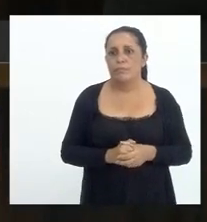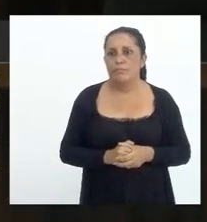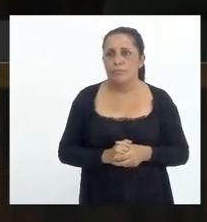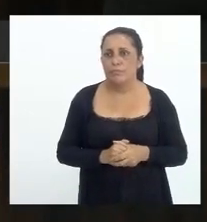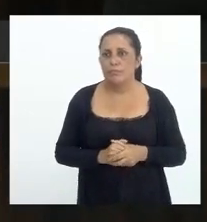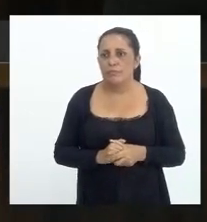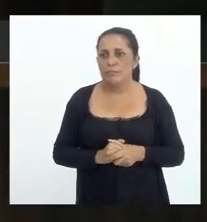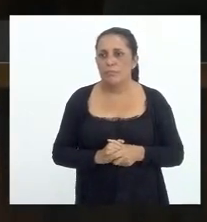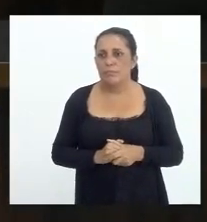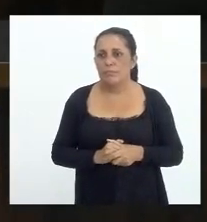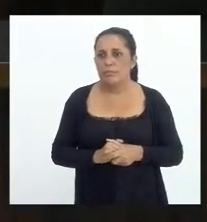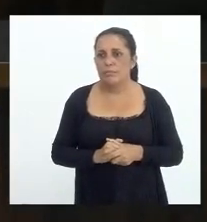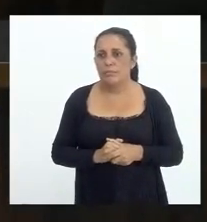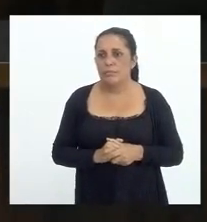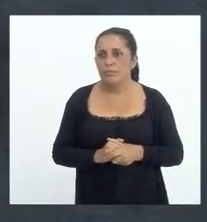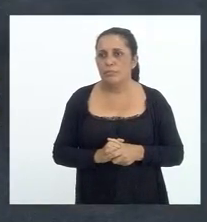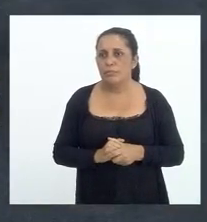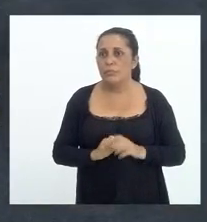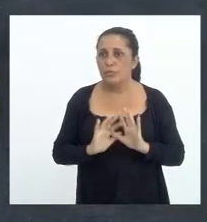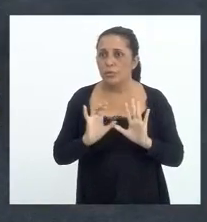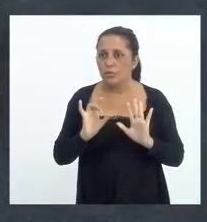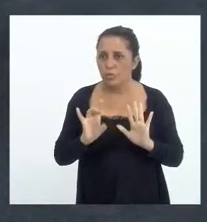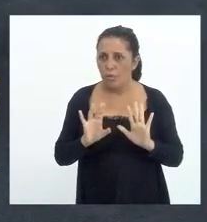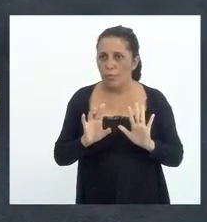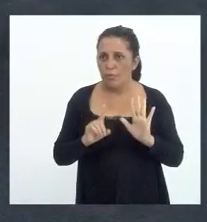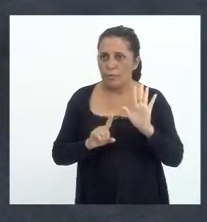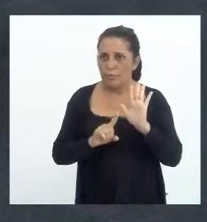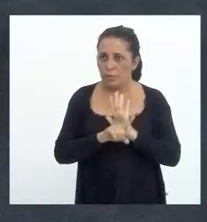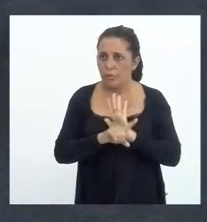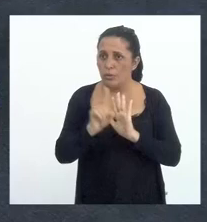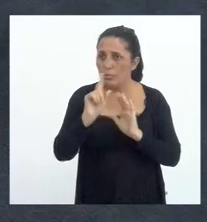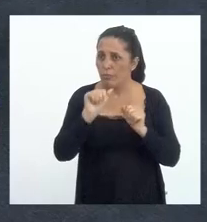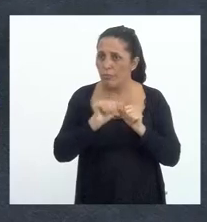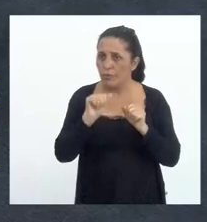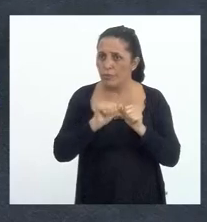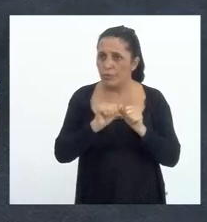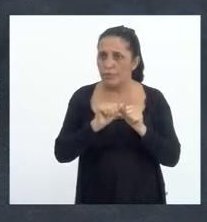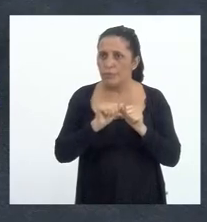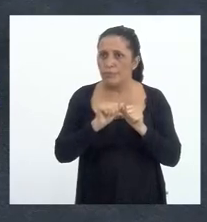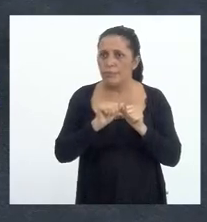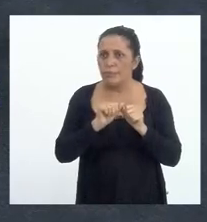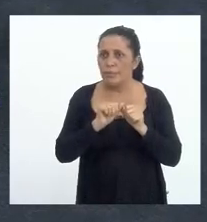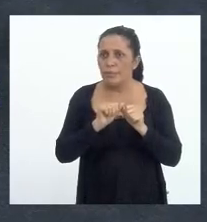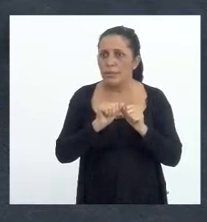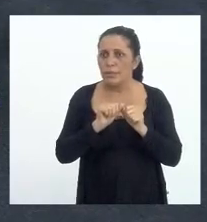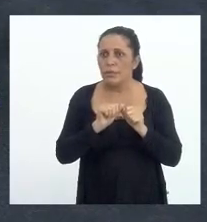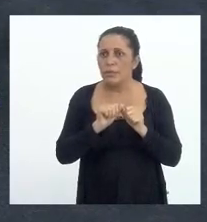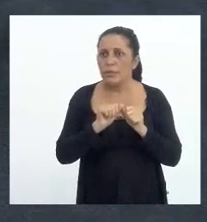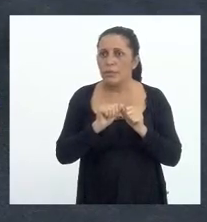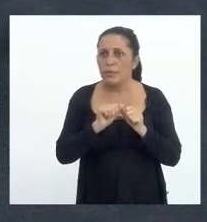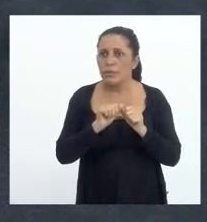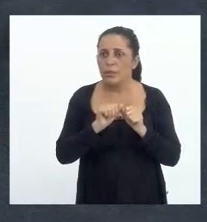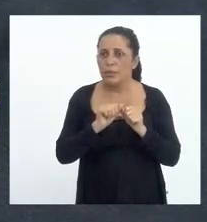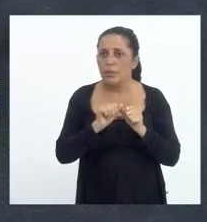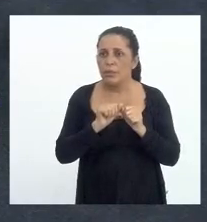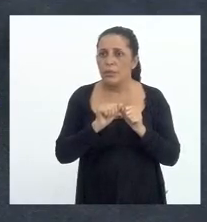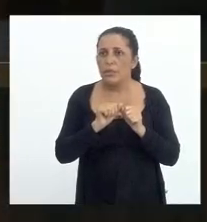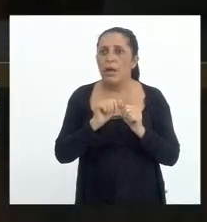Então, boa tarde, obrigado. Só para encaminhar a pergunta que eu não fiz, o regime, o FAF... Está